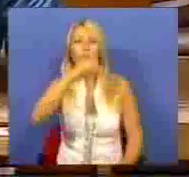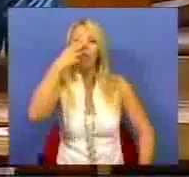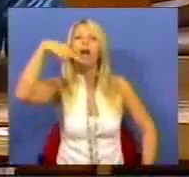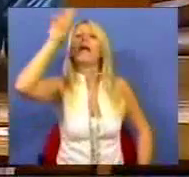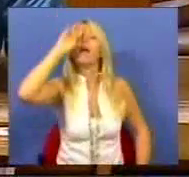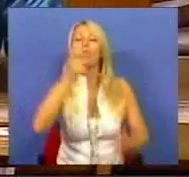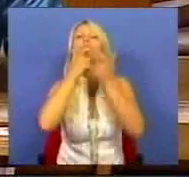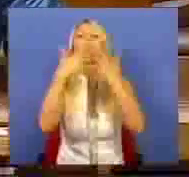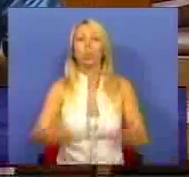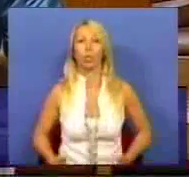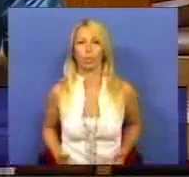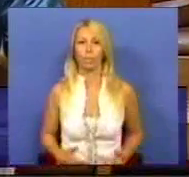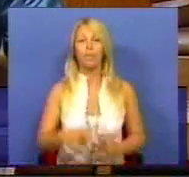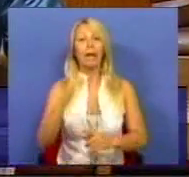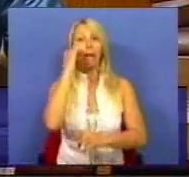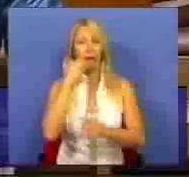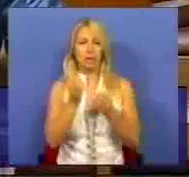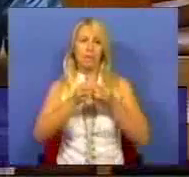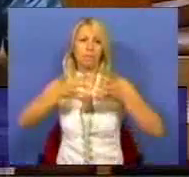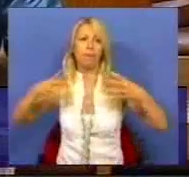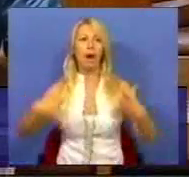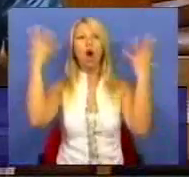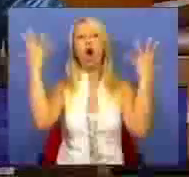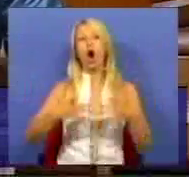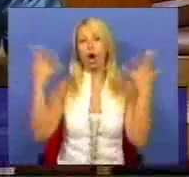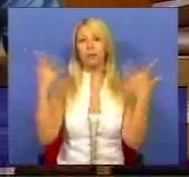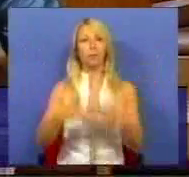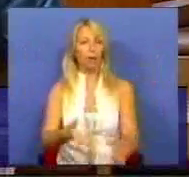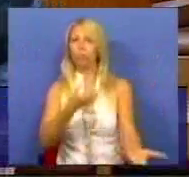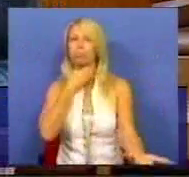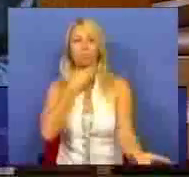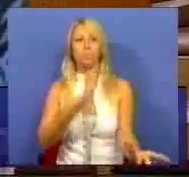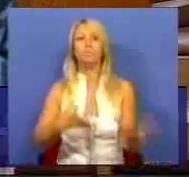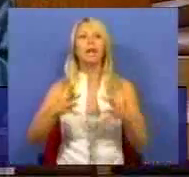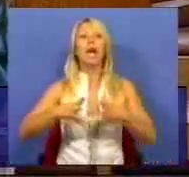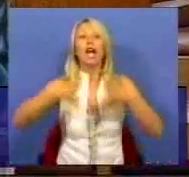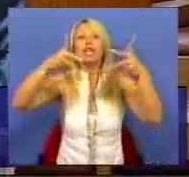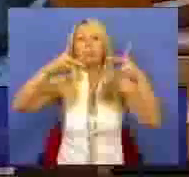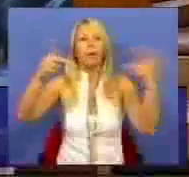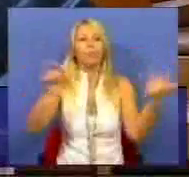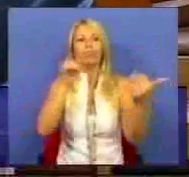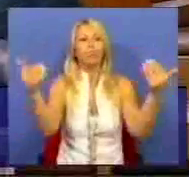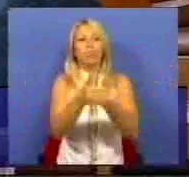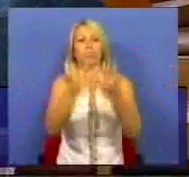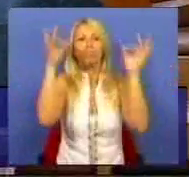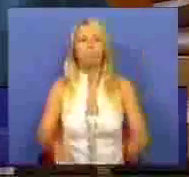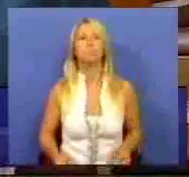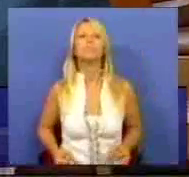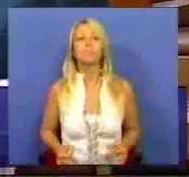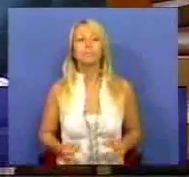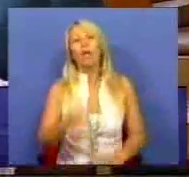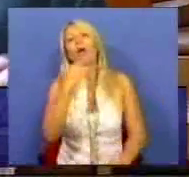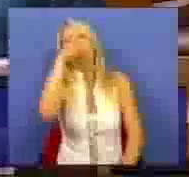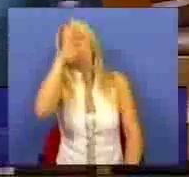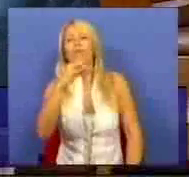em tudo. A crise multiplicou-se, o orçamento colapsou e o crescimento morreu. Dirá o Governo